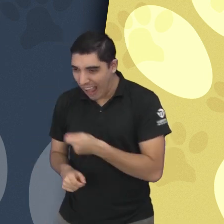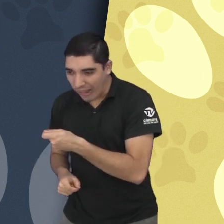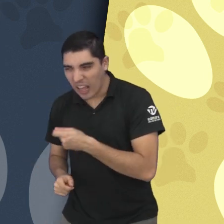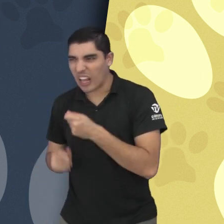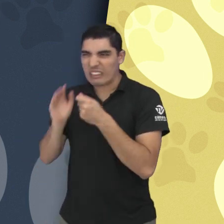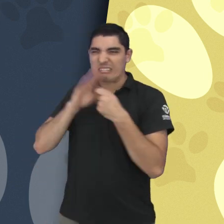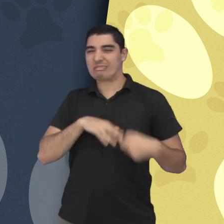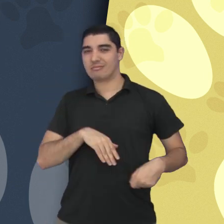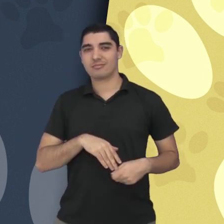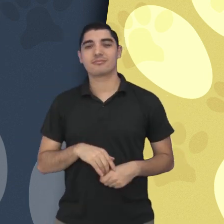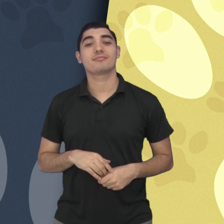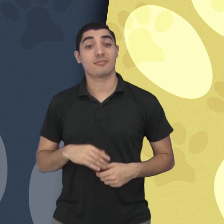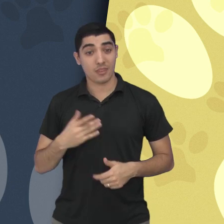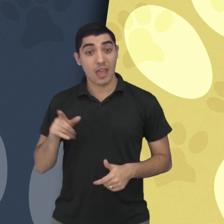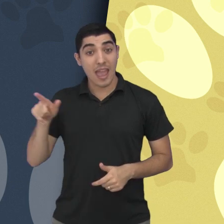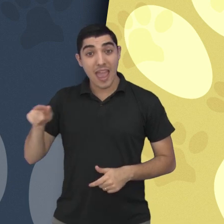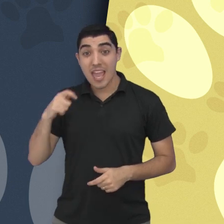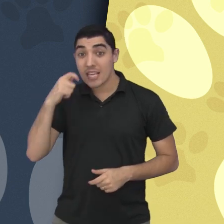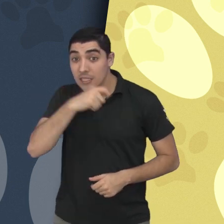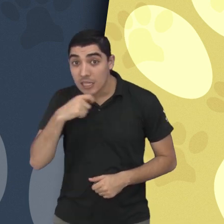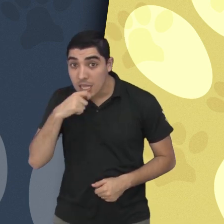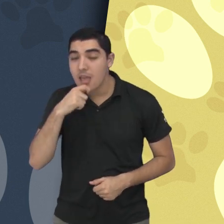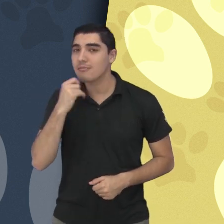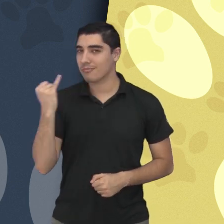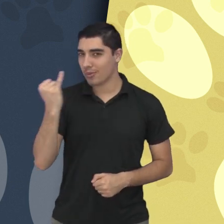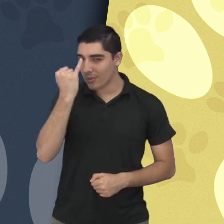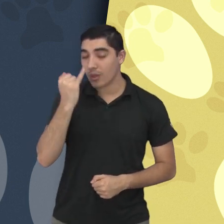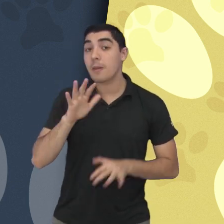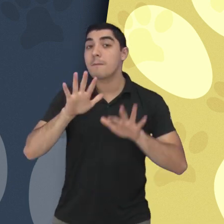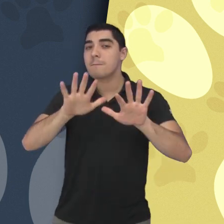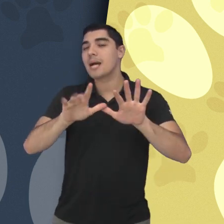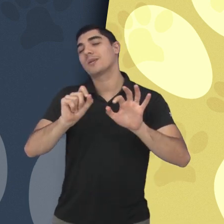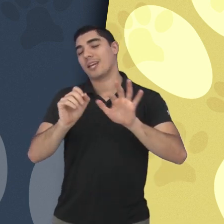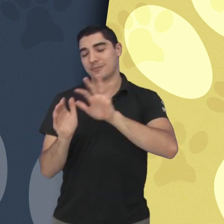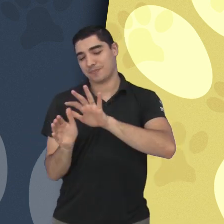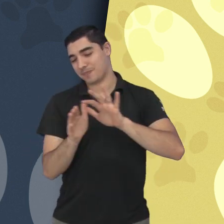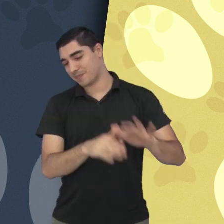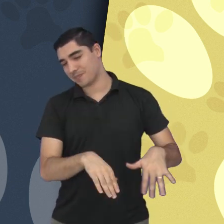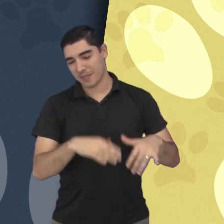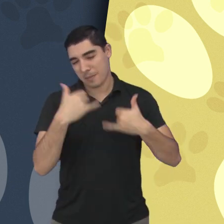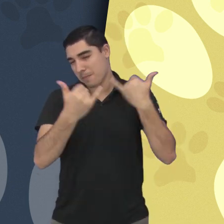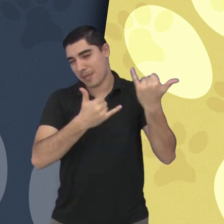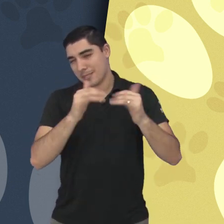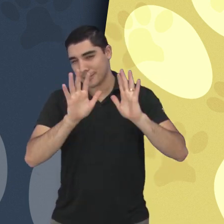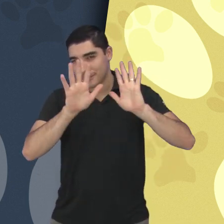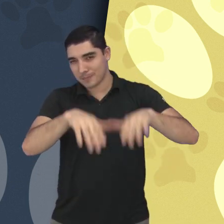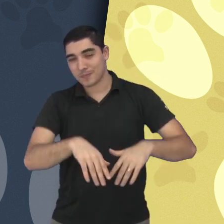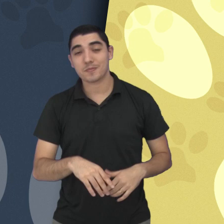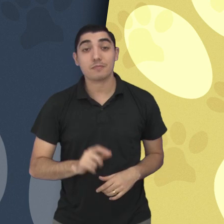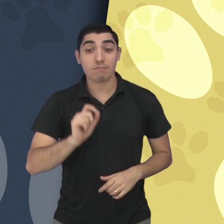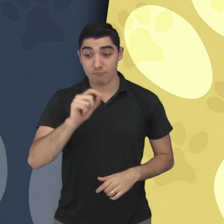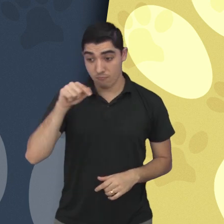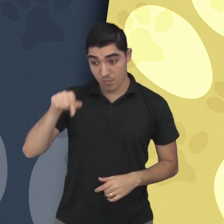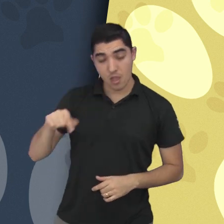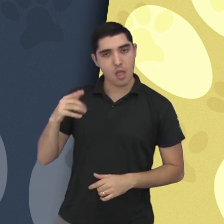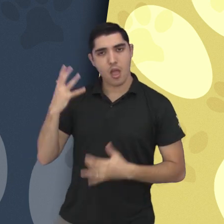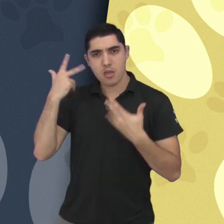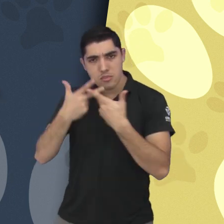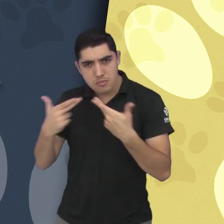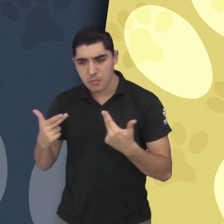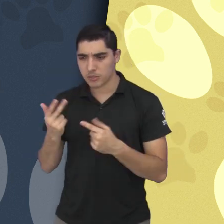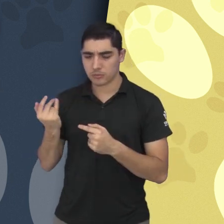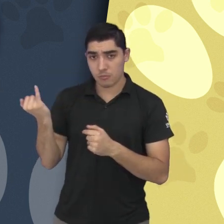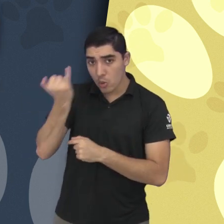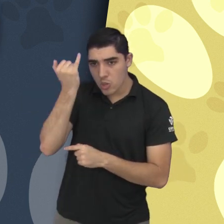brincar. Até na hora da escovação, mas ó, brincadeiras à parte, oferecer para o seu pet saúde bucal de qualidade pode